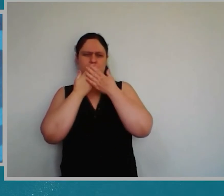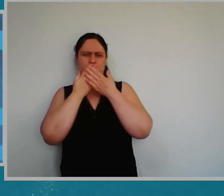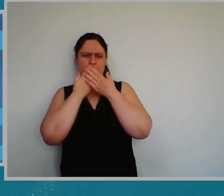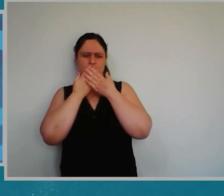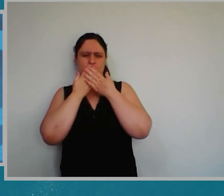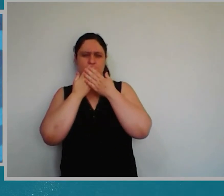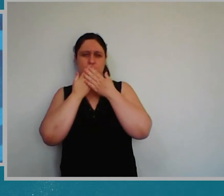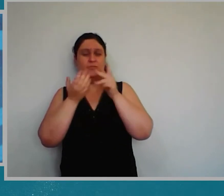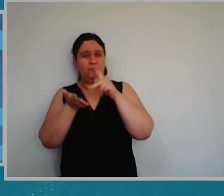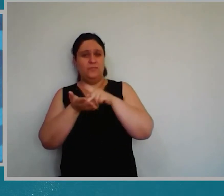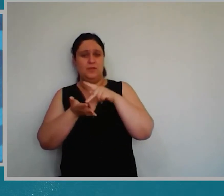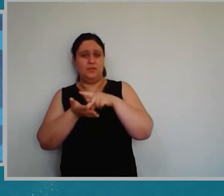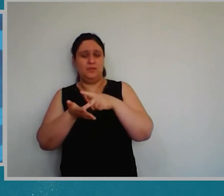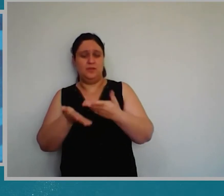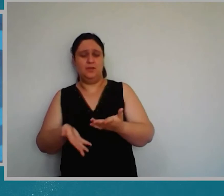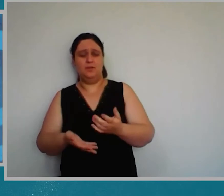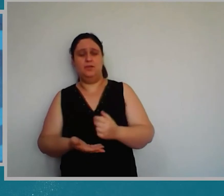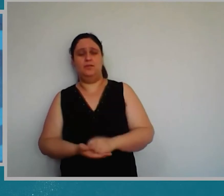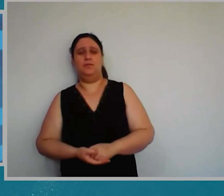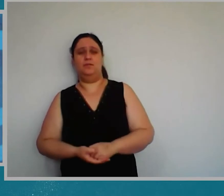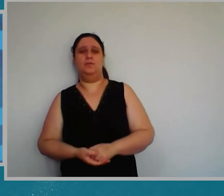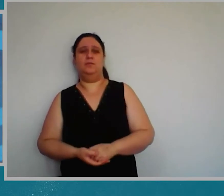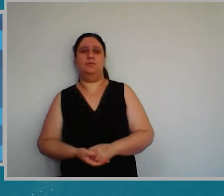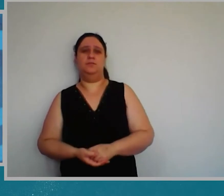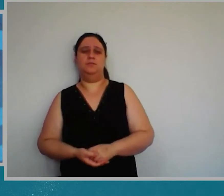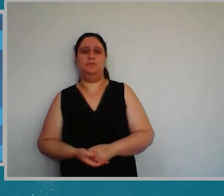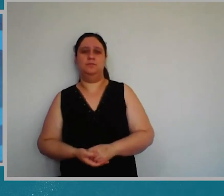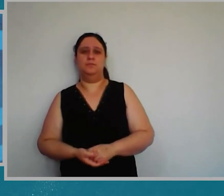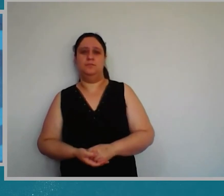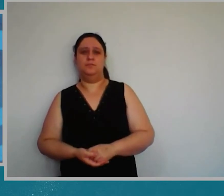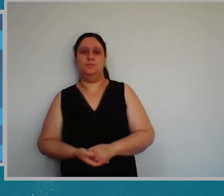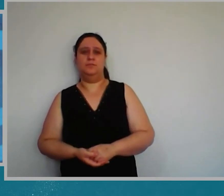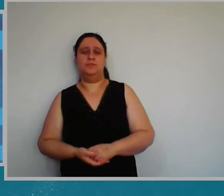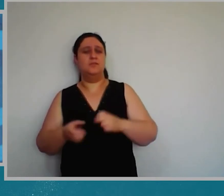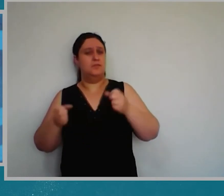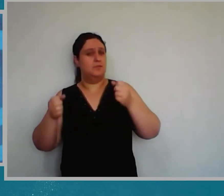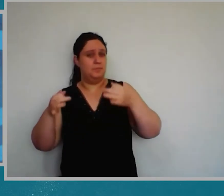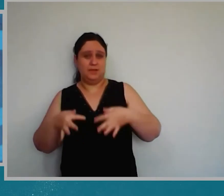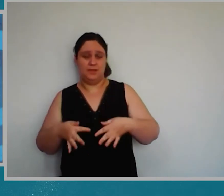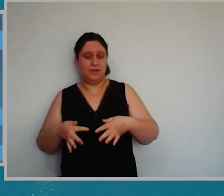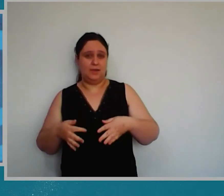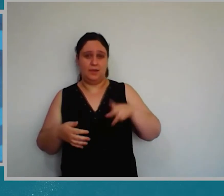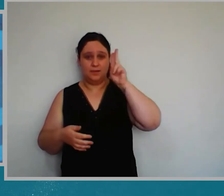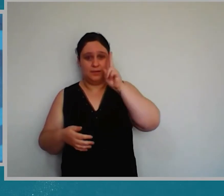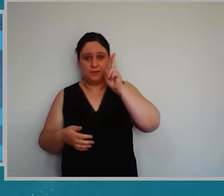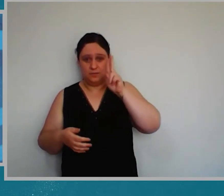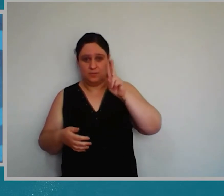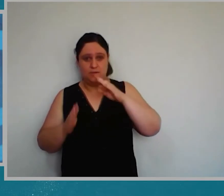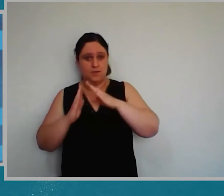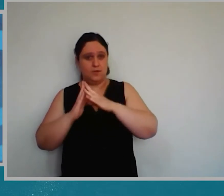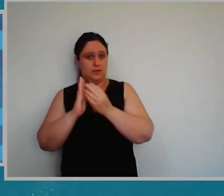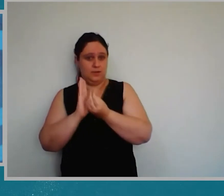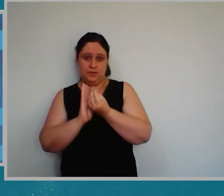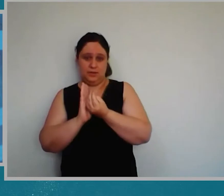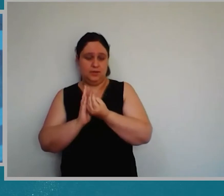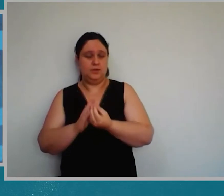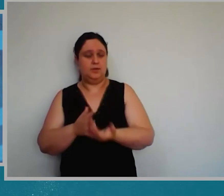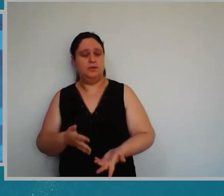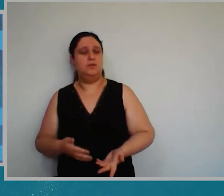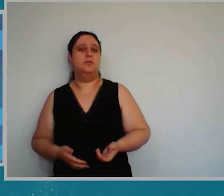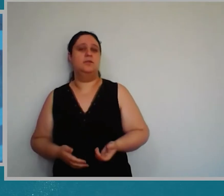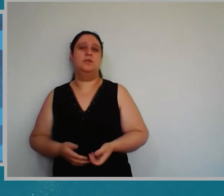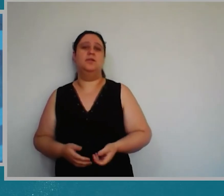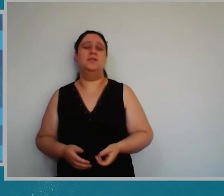Jejum não é aquele jejum que eu expliquei para vocês na história da igreja, de fazer